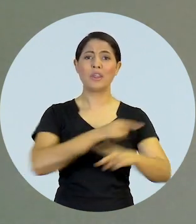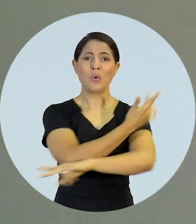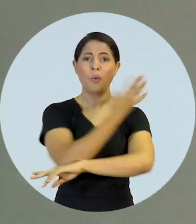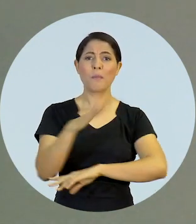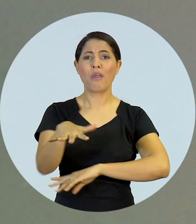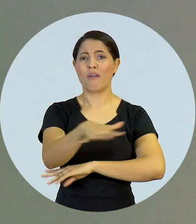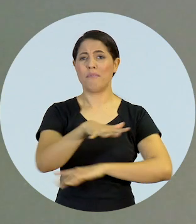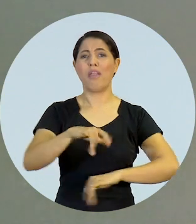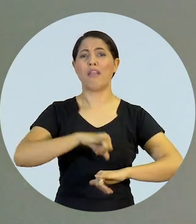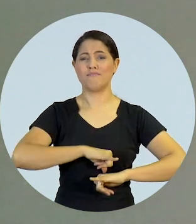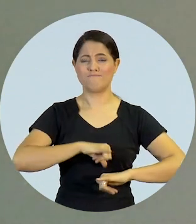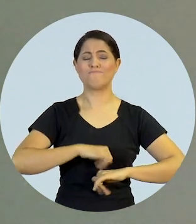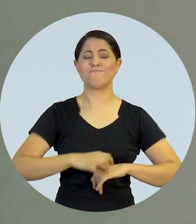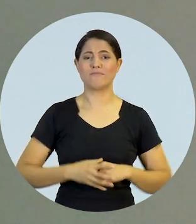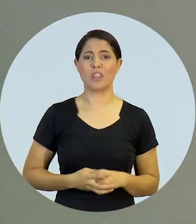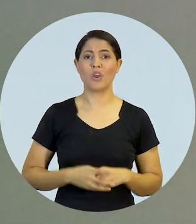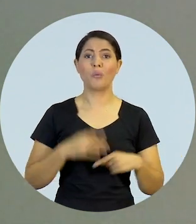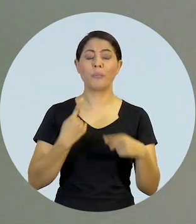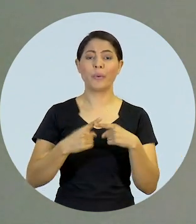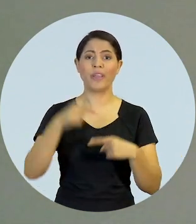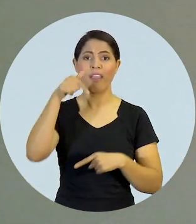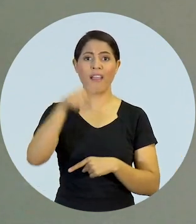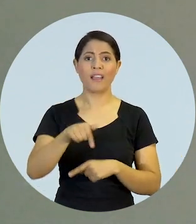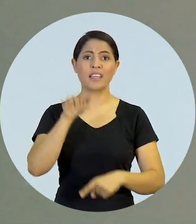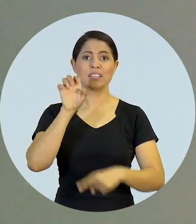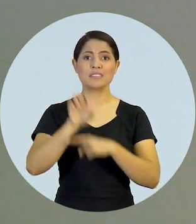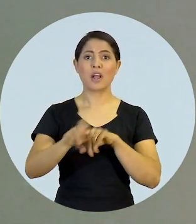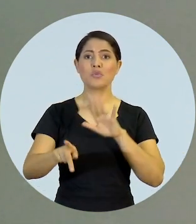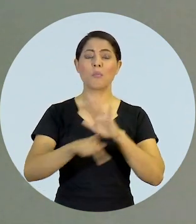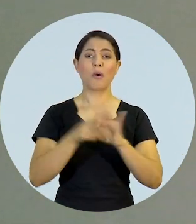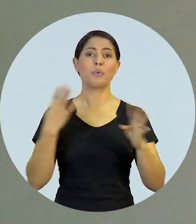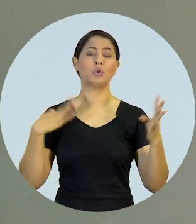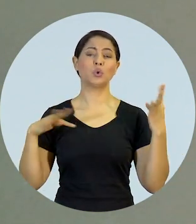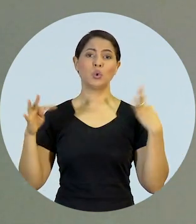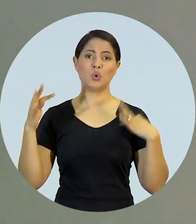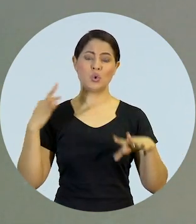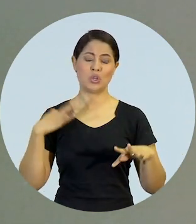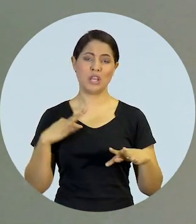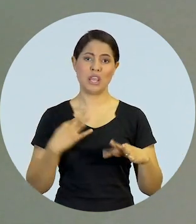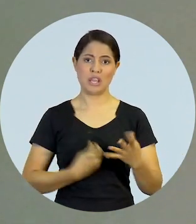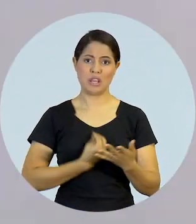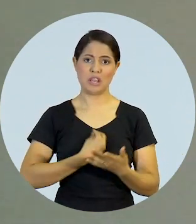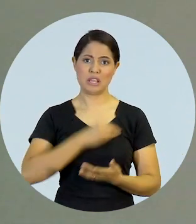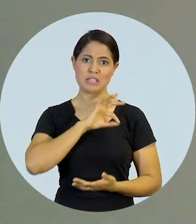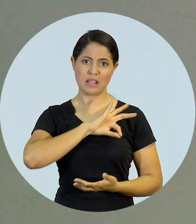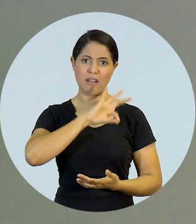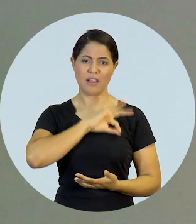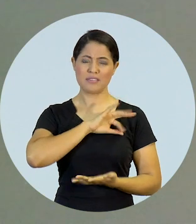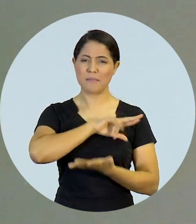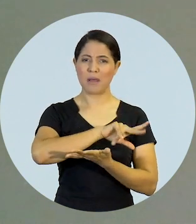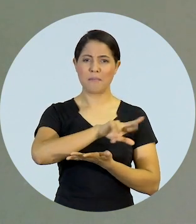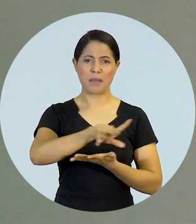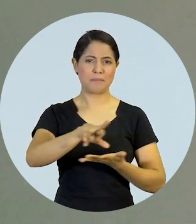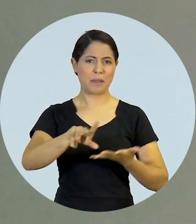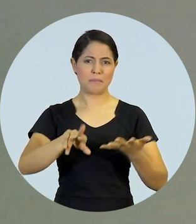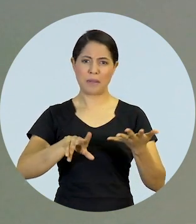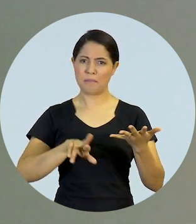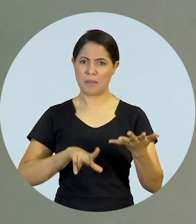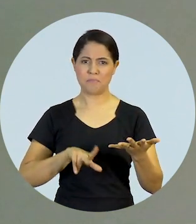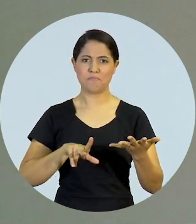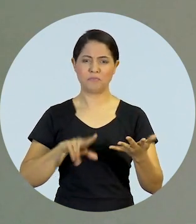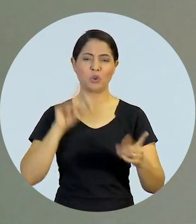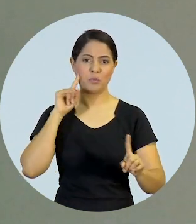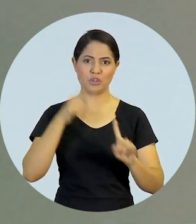ambiente em si. Um estado que sobrevive do turismo e que tem sofrido muito em vários aspectos, por